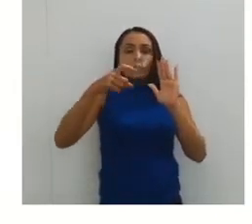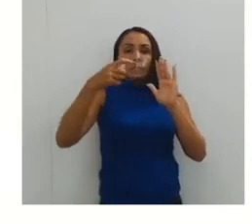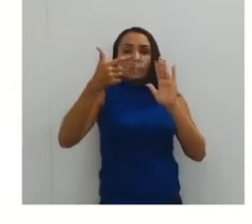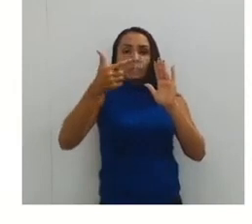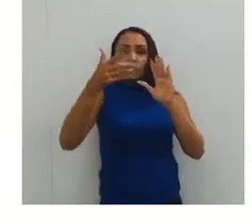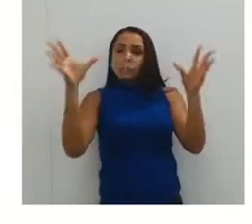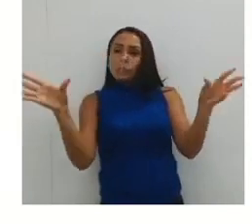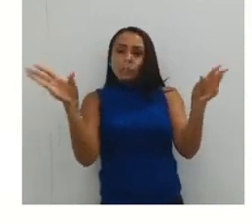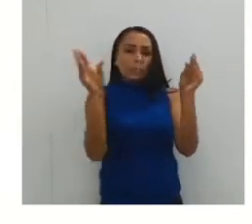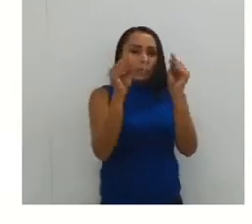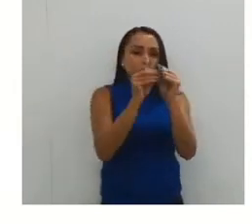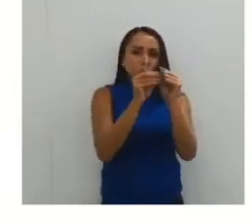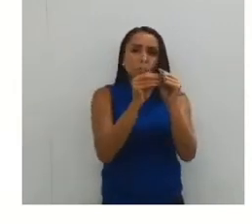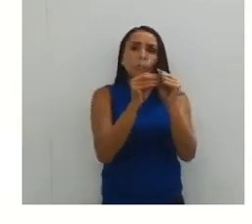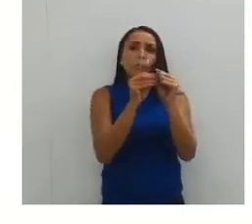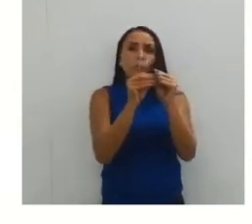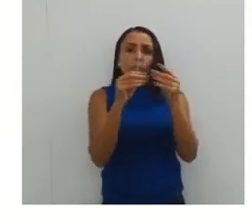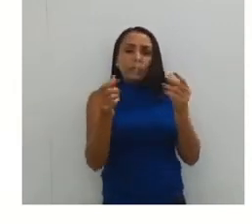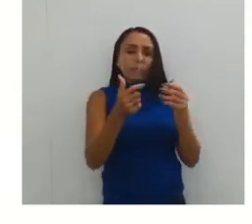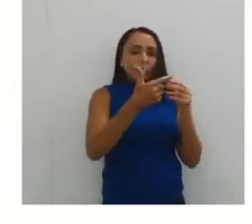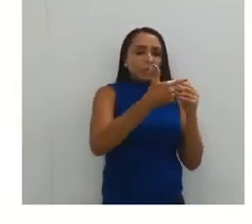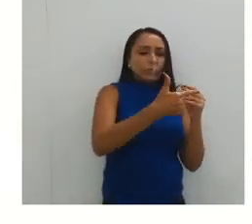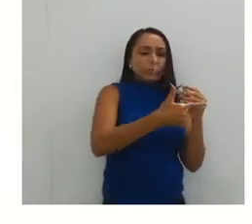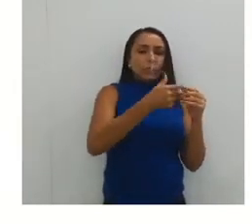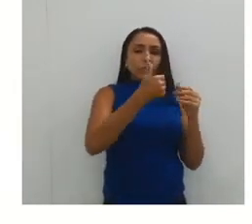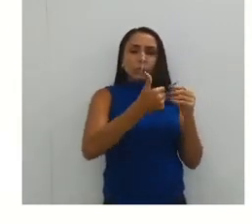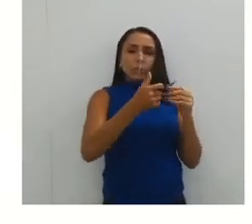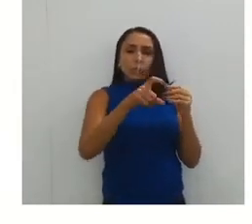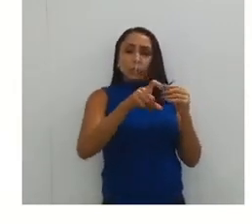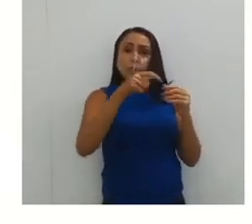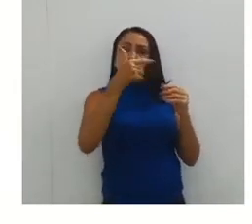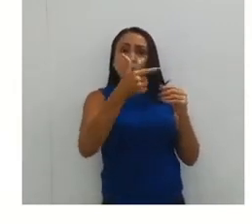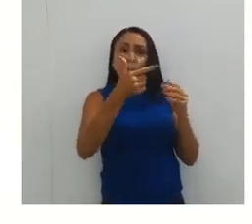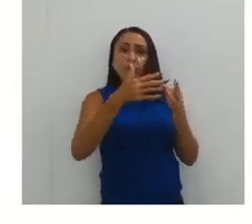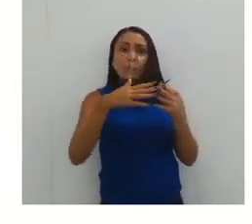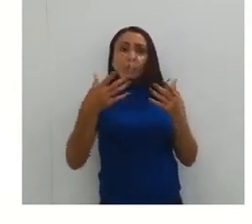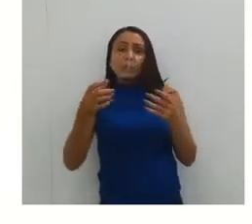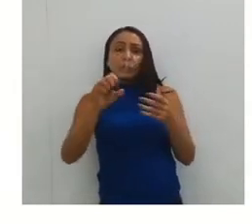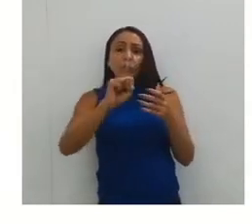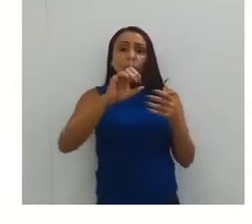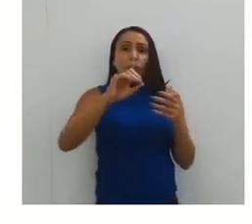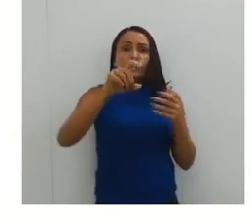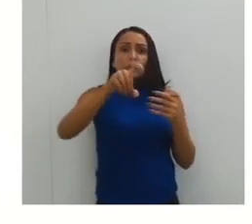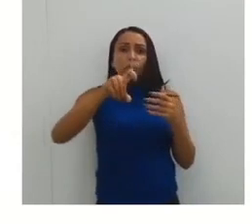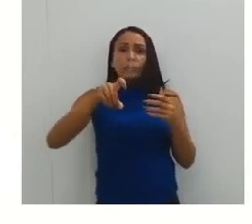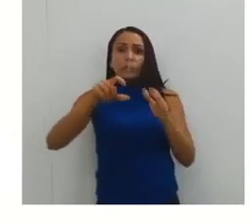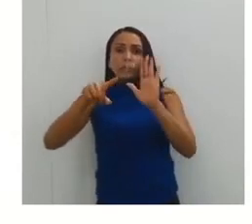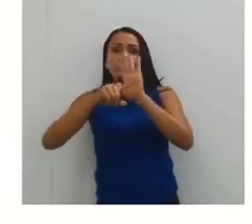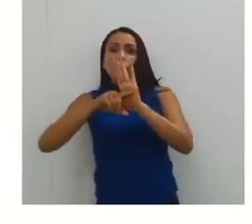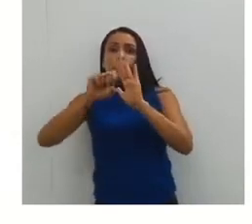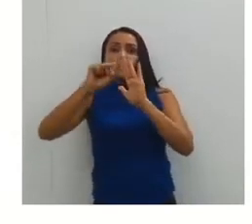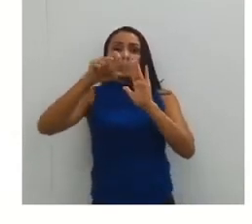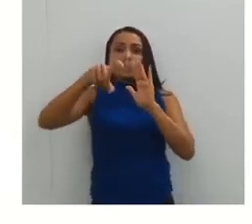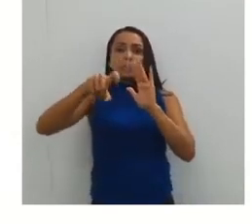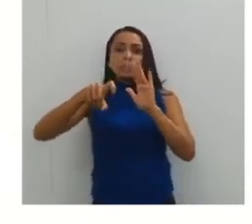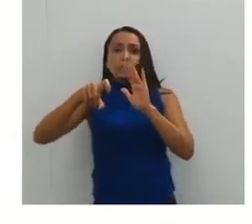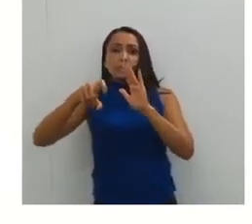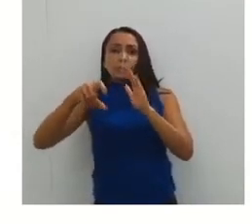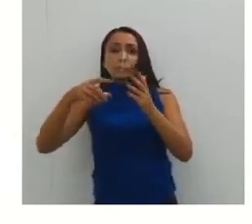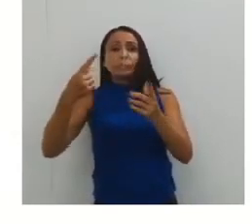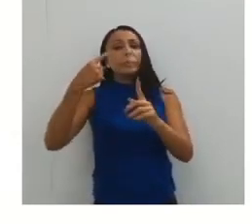Vai ficar 21x ao quadrado. 80x menos 8x, 72x, né?